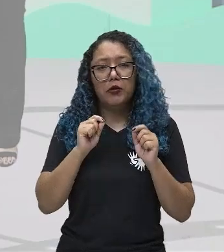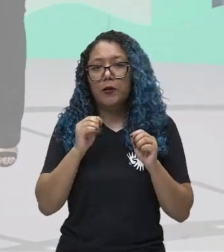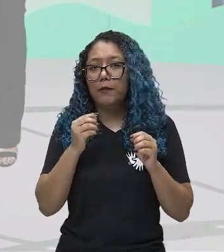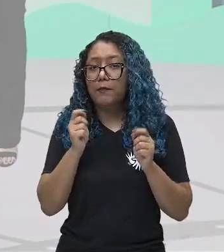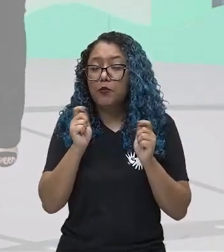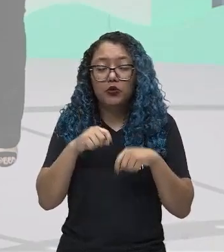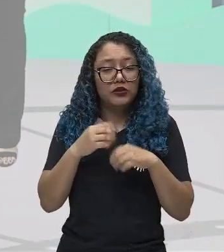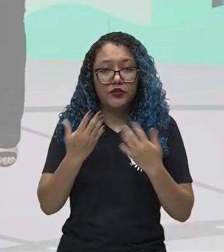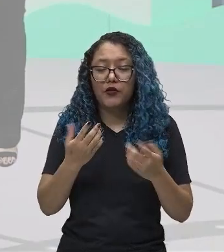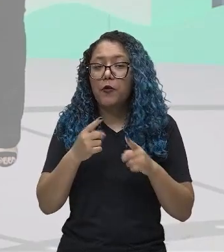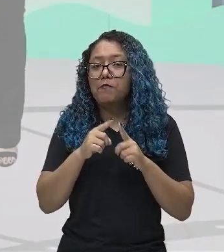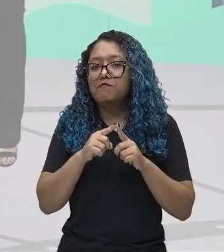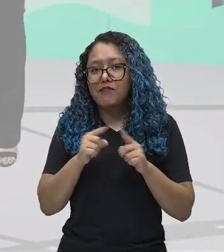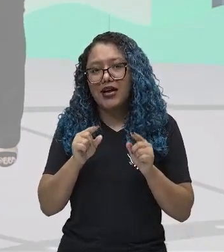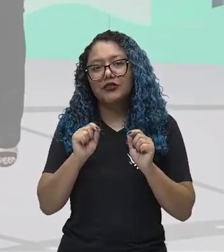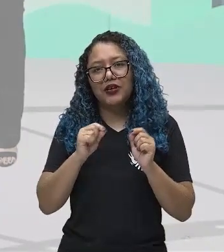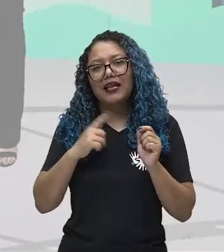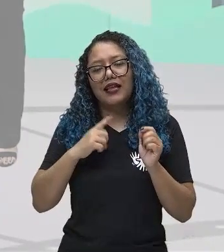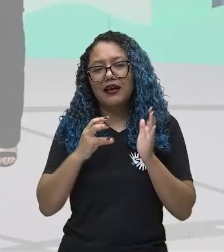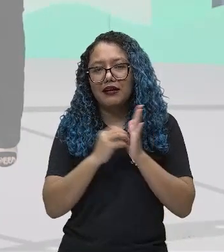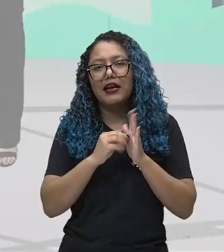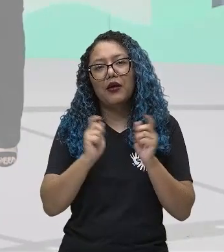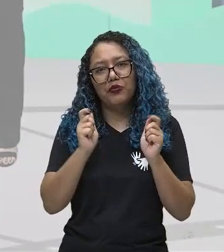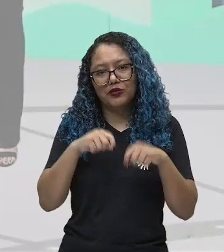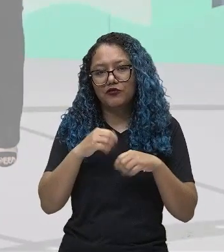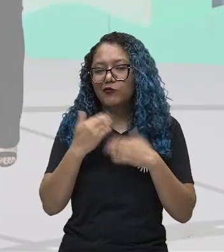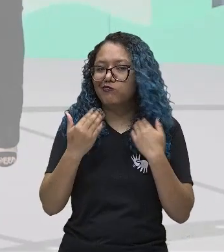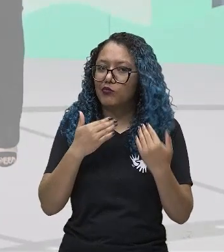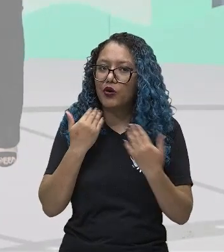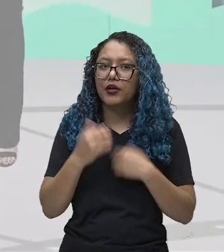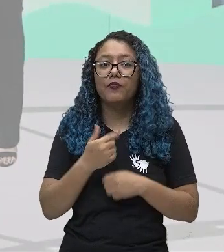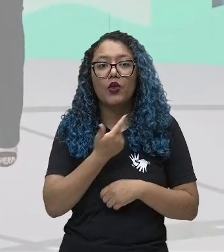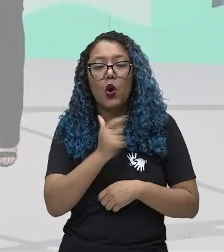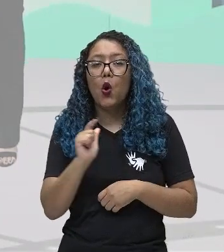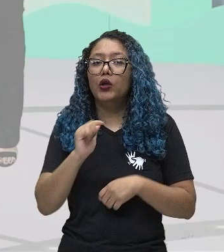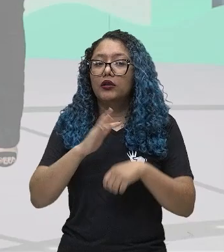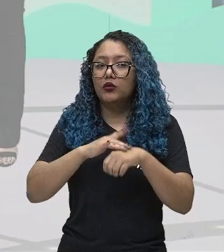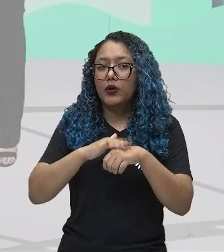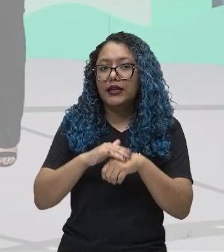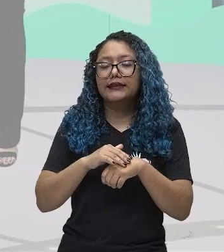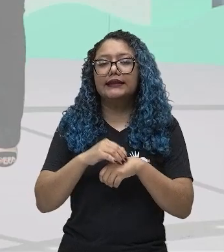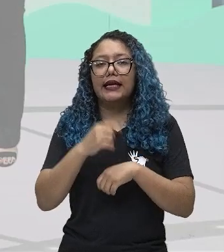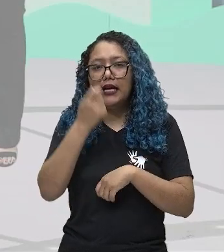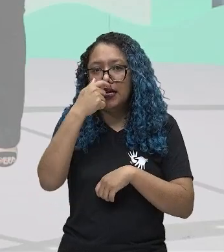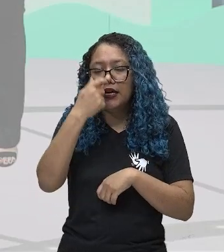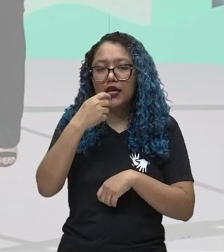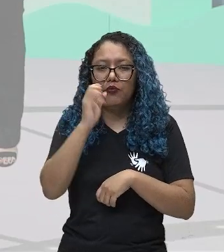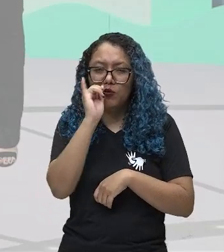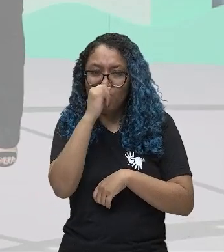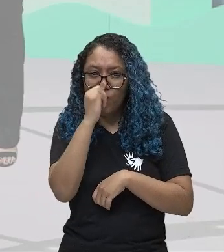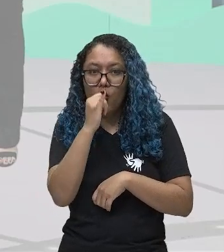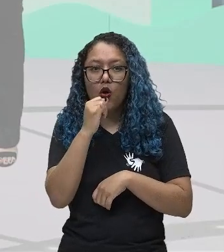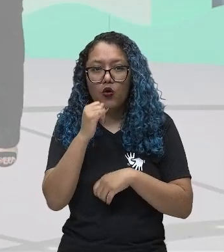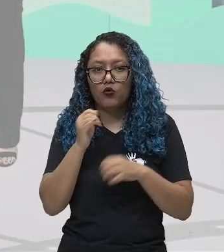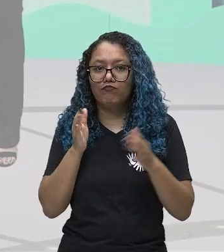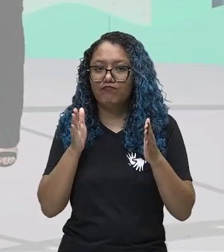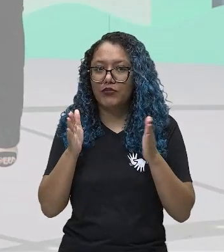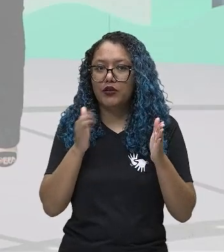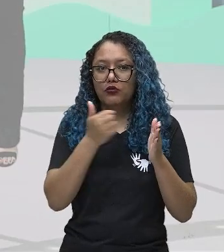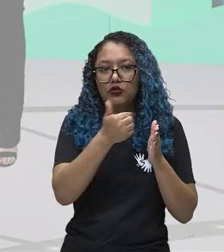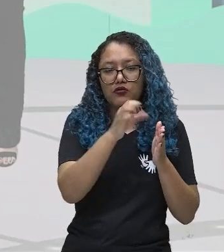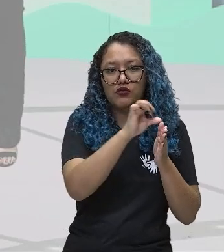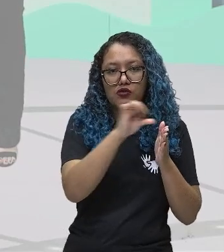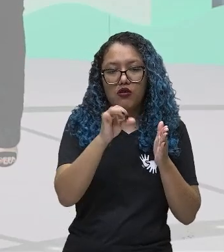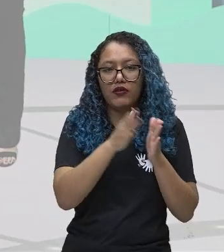A outra pandemia que eu tenho para apresentar aqui é a gripe suína, H1N1, que ocorreu em 2009